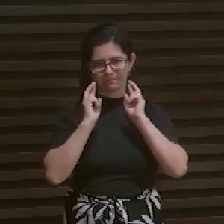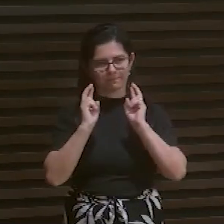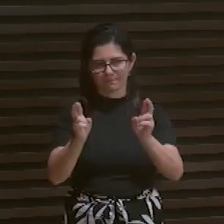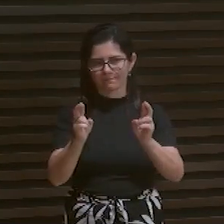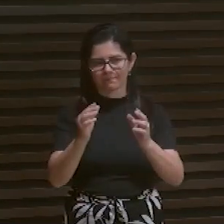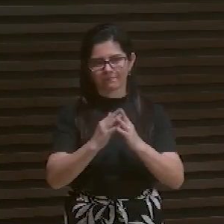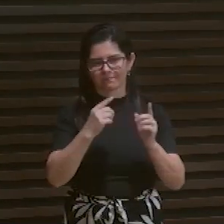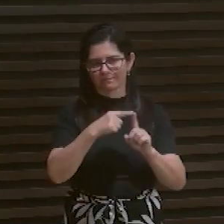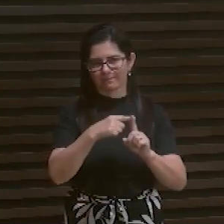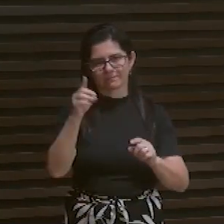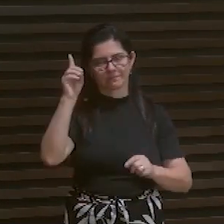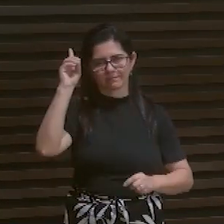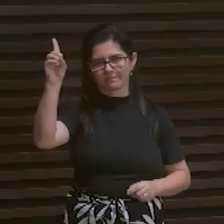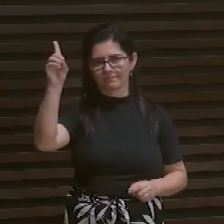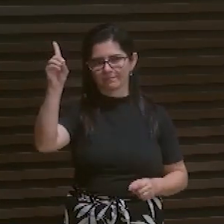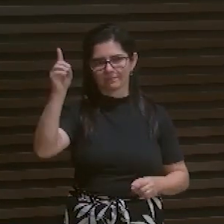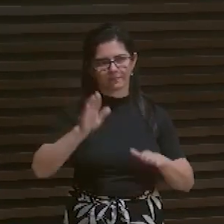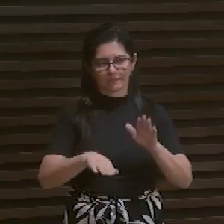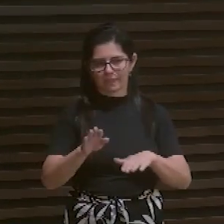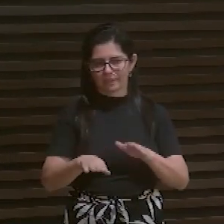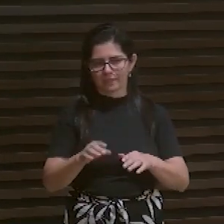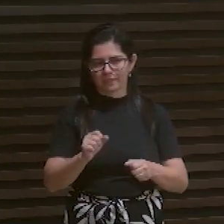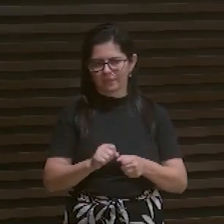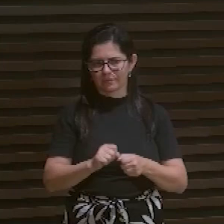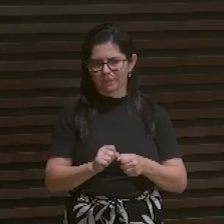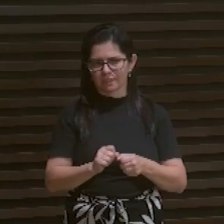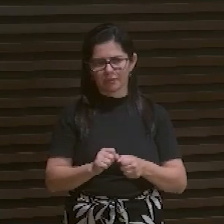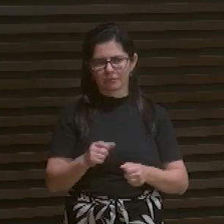sem saber, sem intenção.